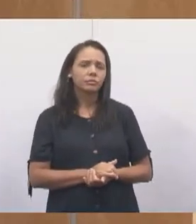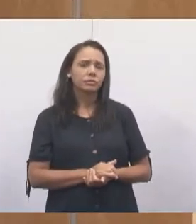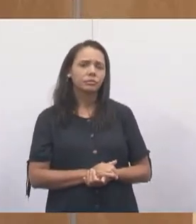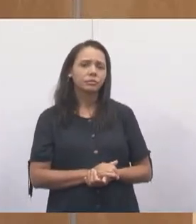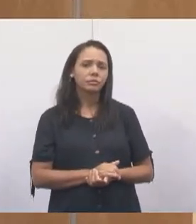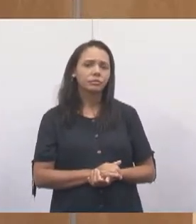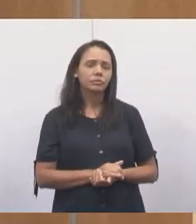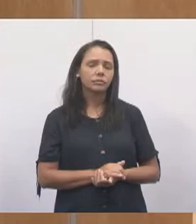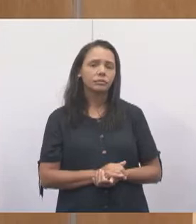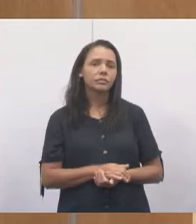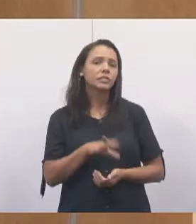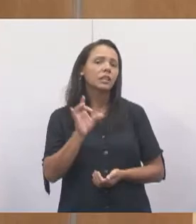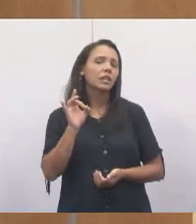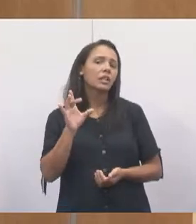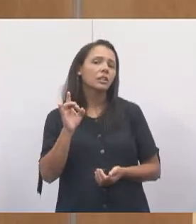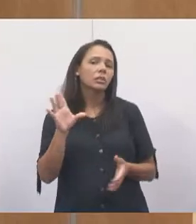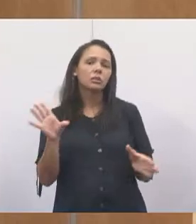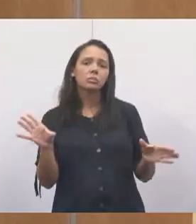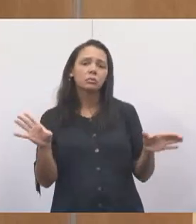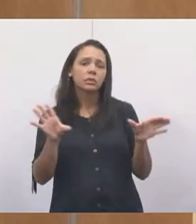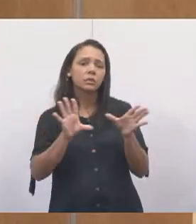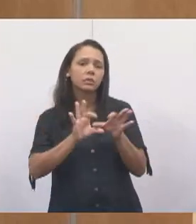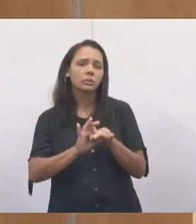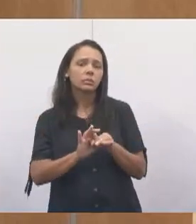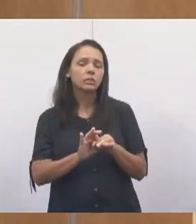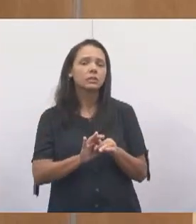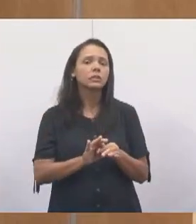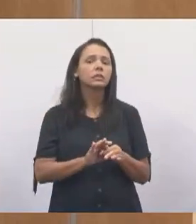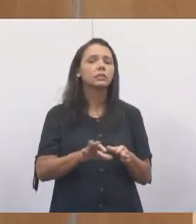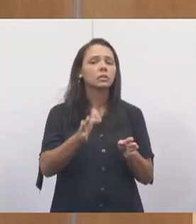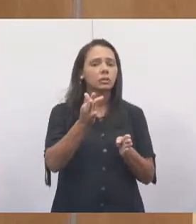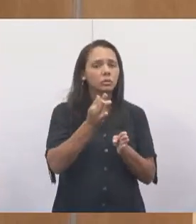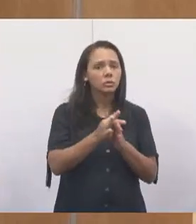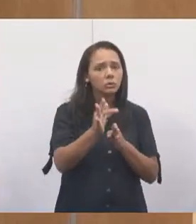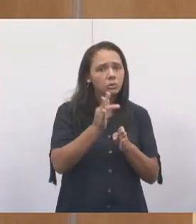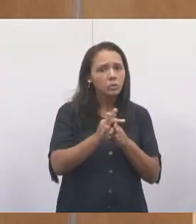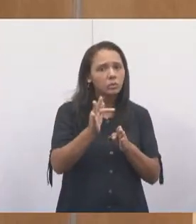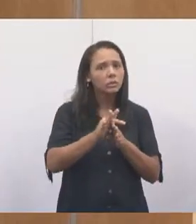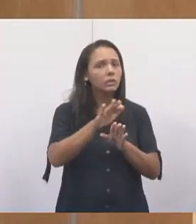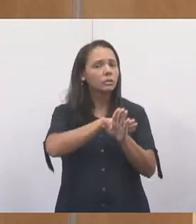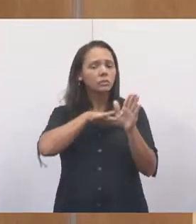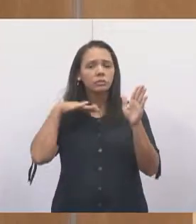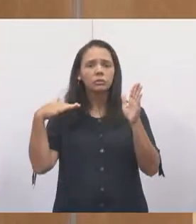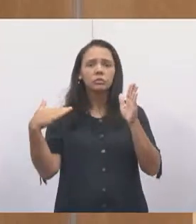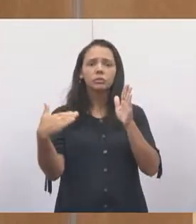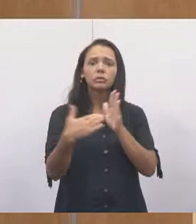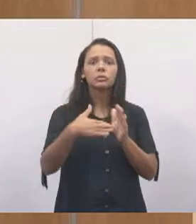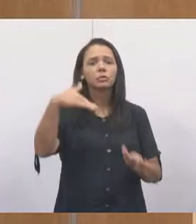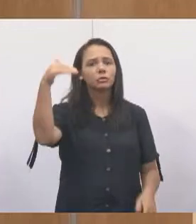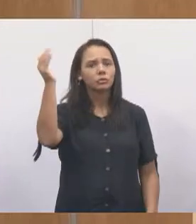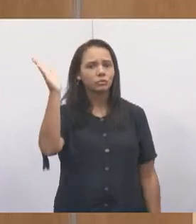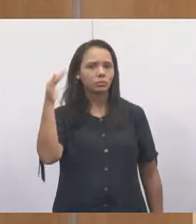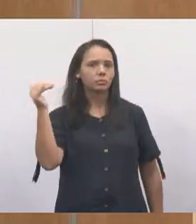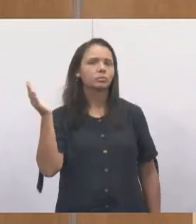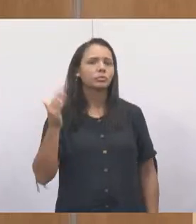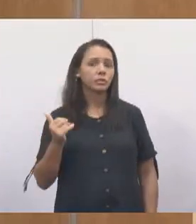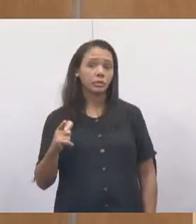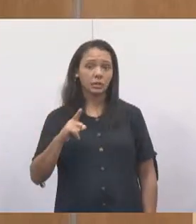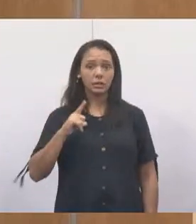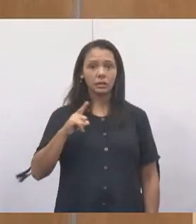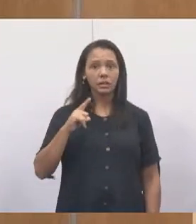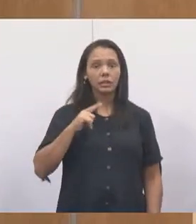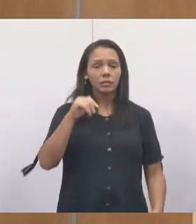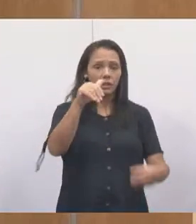Está apenas unificando os conselhos tutelares do Brasil, teve a eleição para